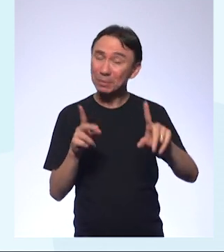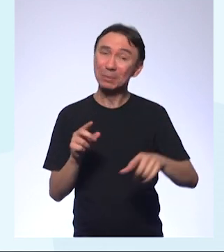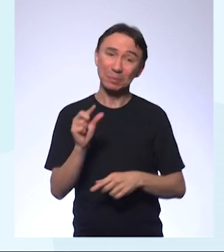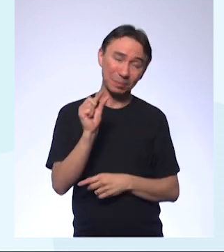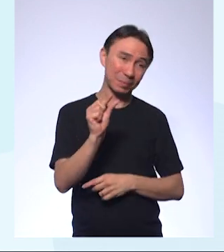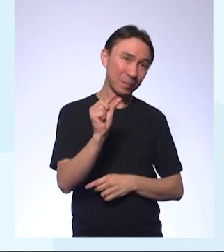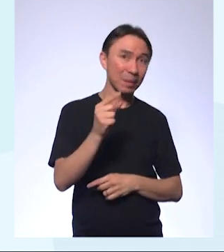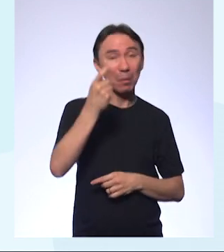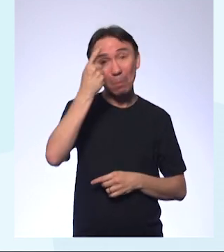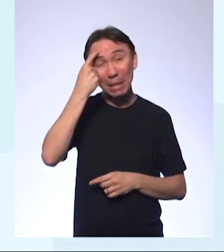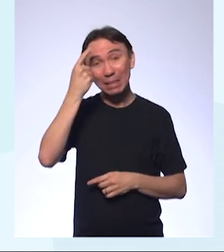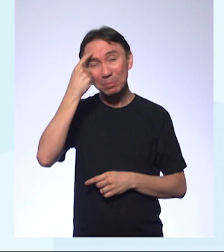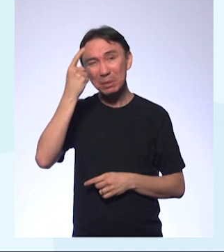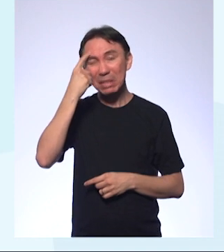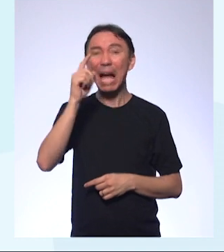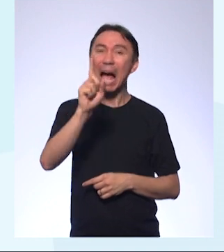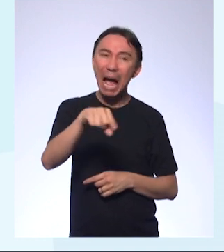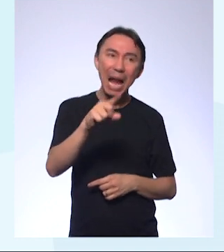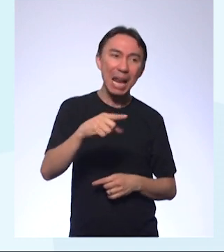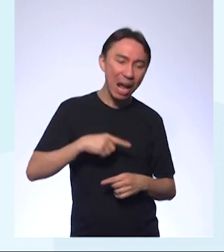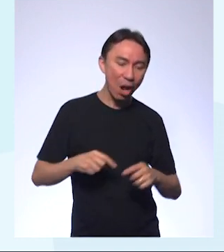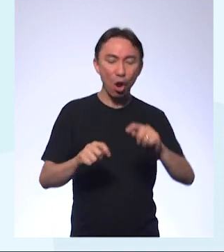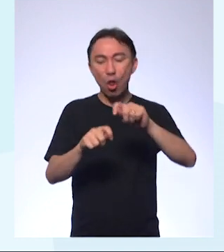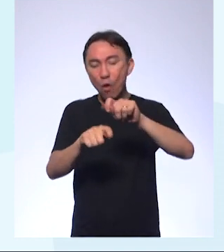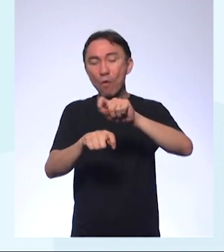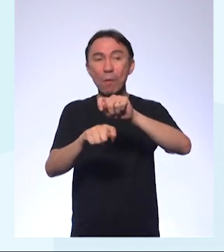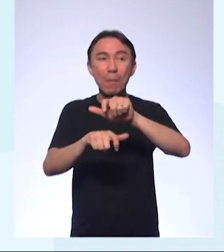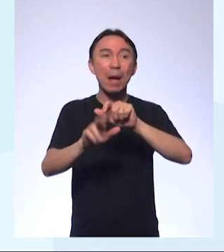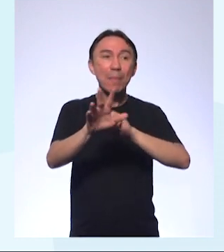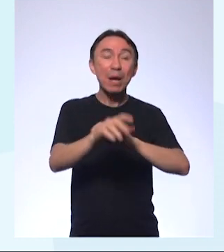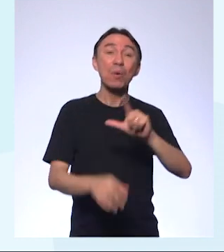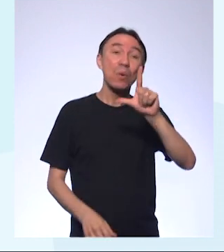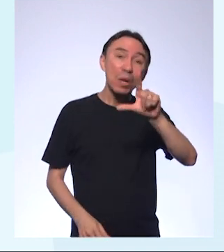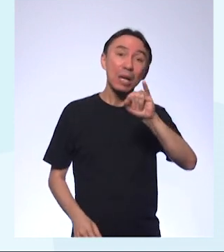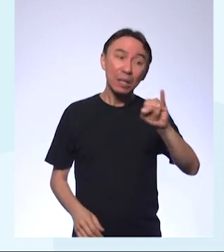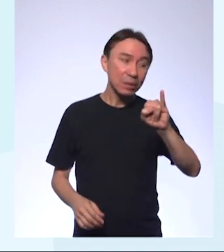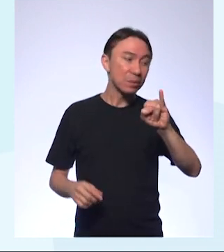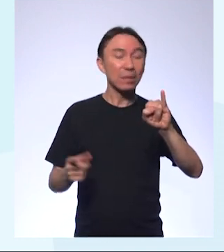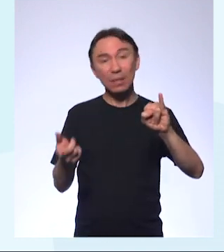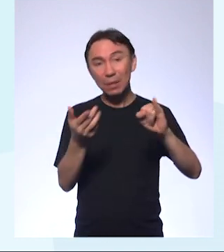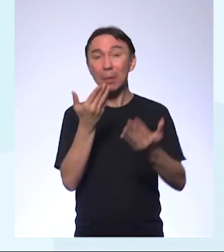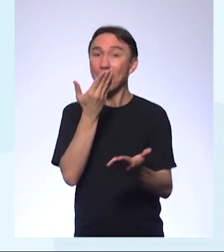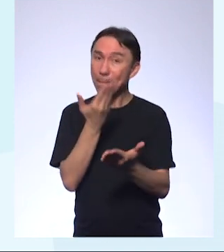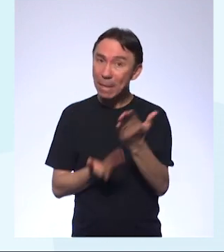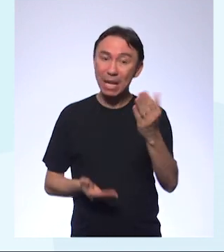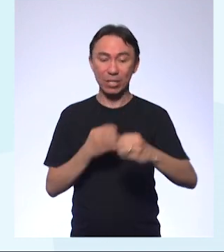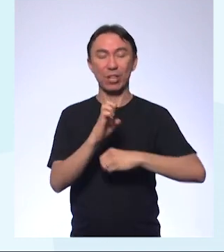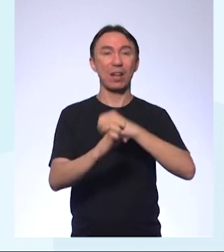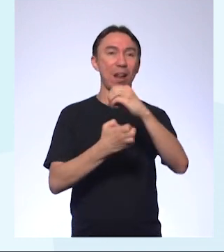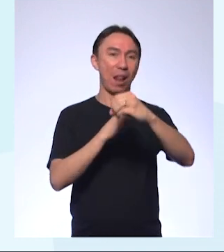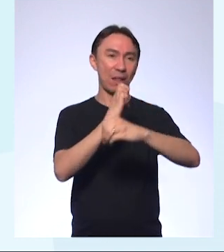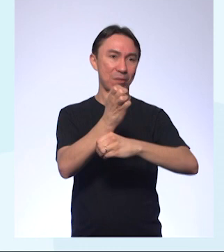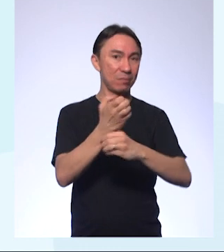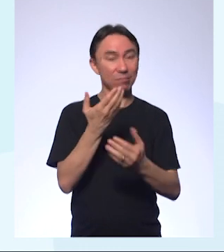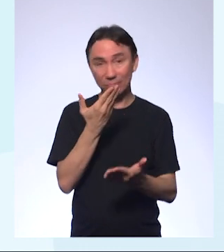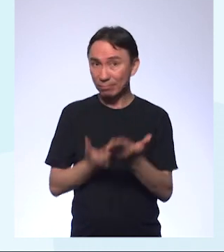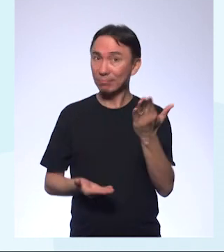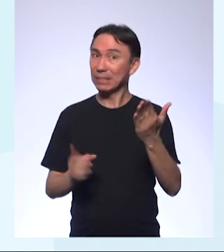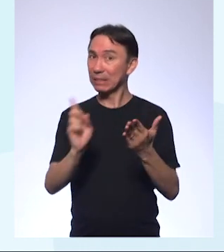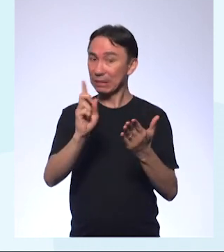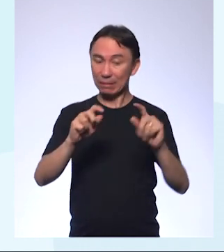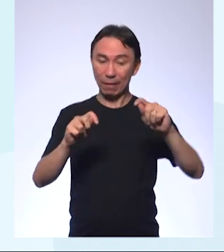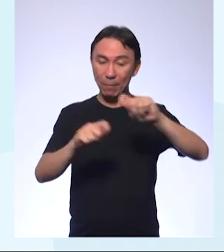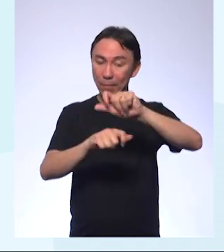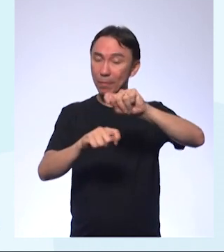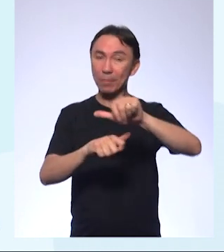ligação covalente, mas o lítio, ele é um metal e ele perde elétrons, e não se perde elétrons em ligação covalente, não é isso? Vamos passar então,